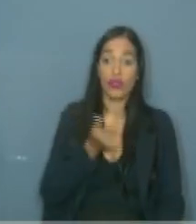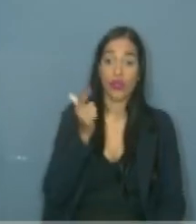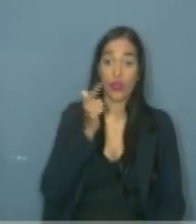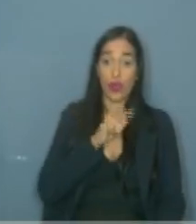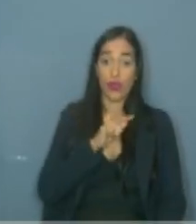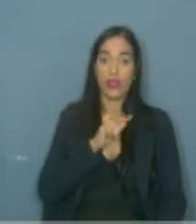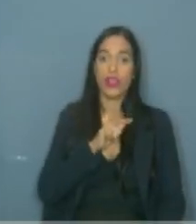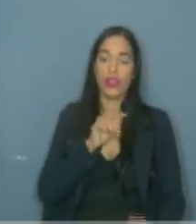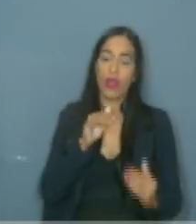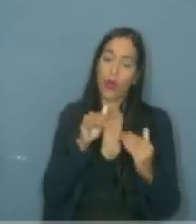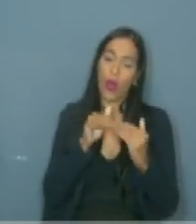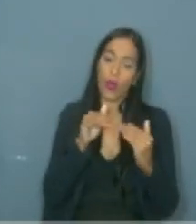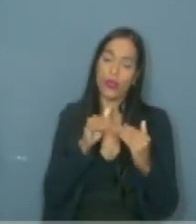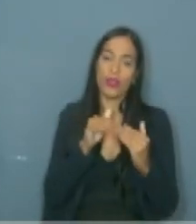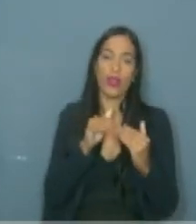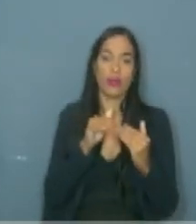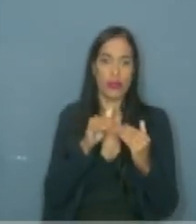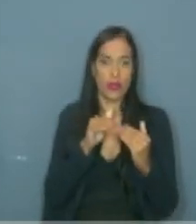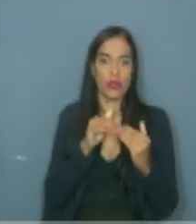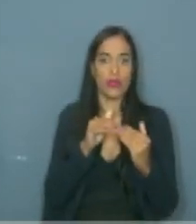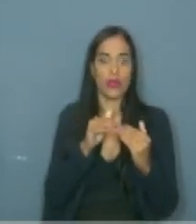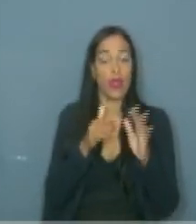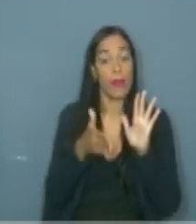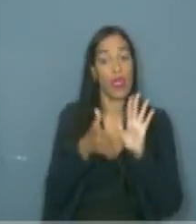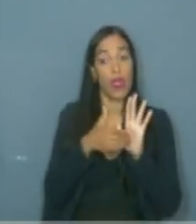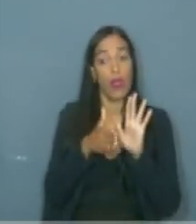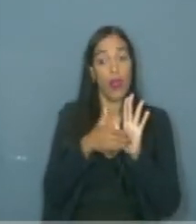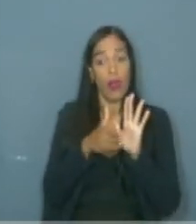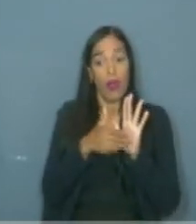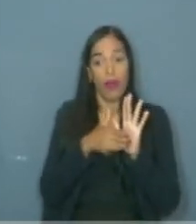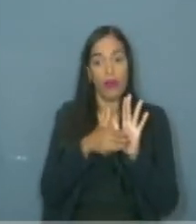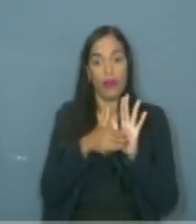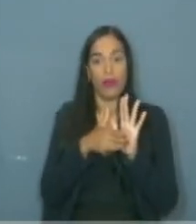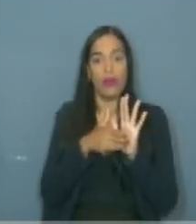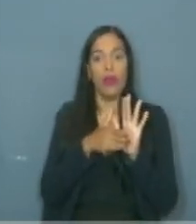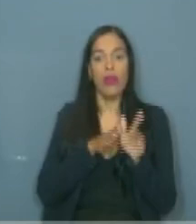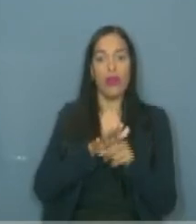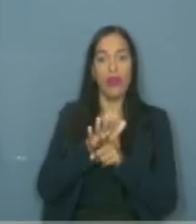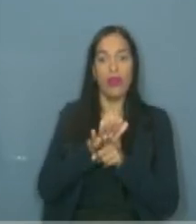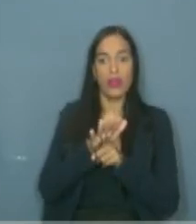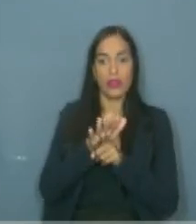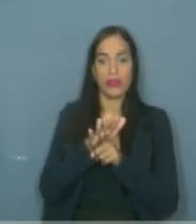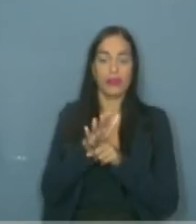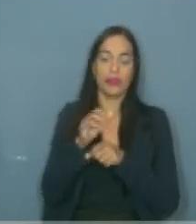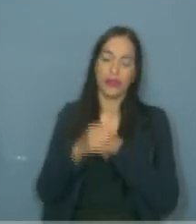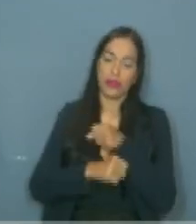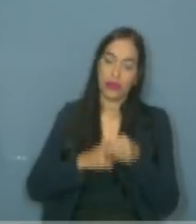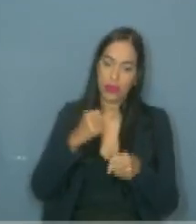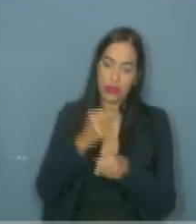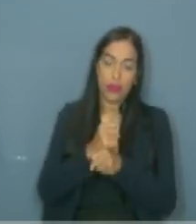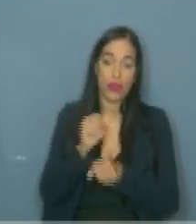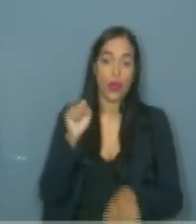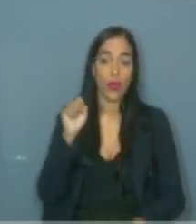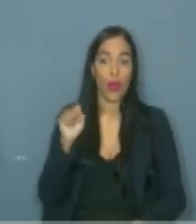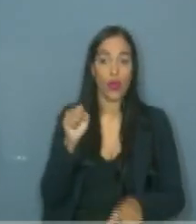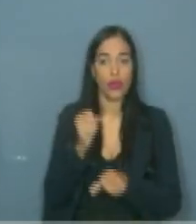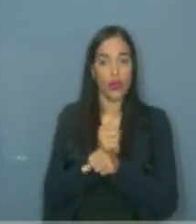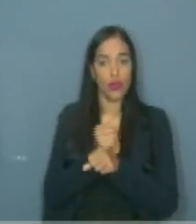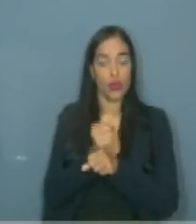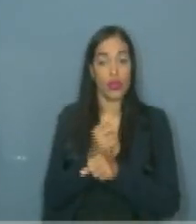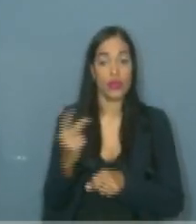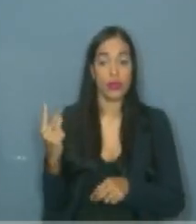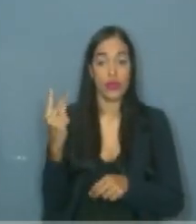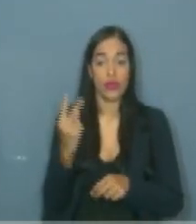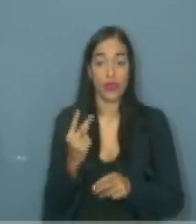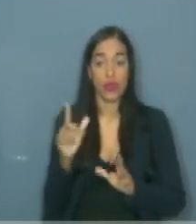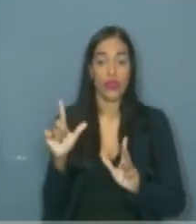chegar num consenso para fazer história. O que é que eu estou propondo mais uma vez? Essa emenda eu propus todos os 8 anos das minhas 2